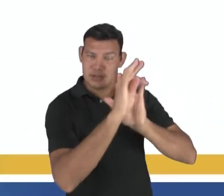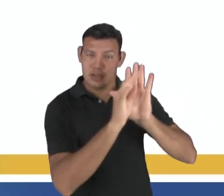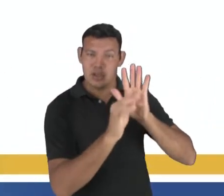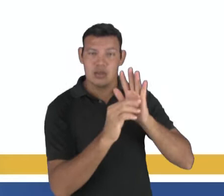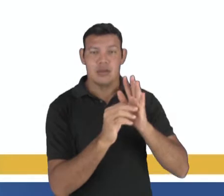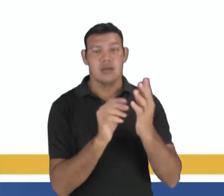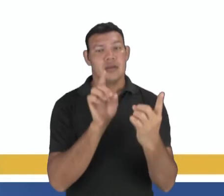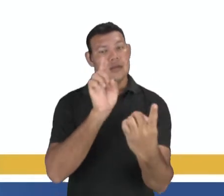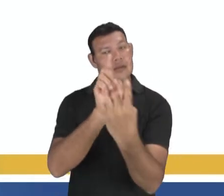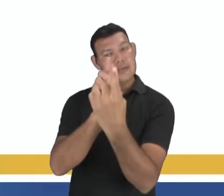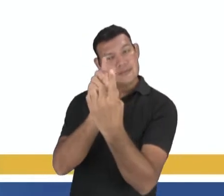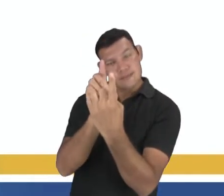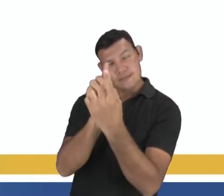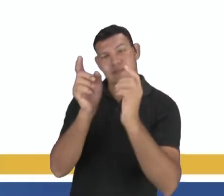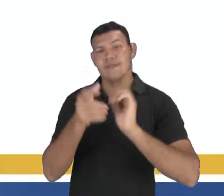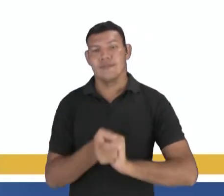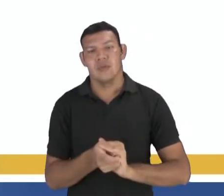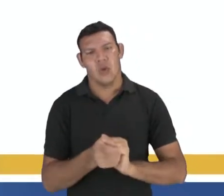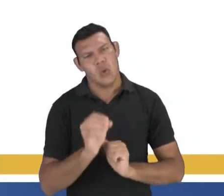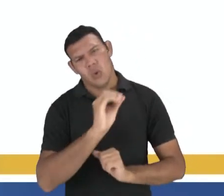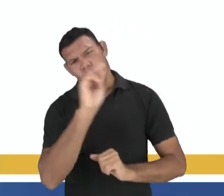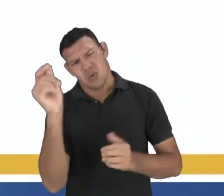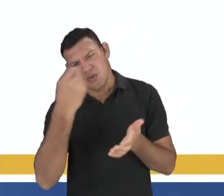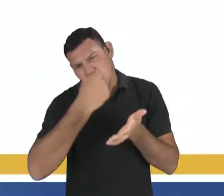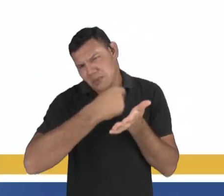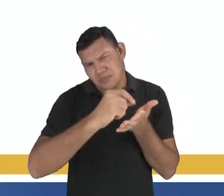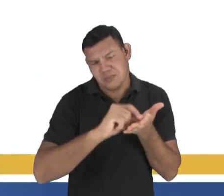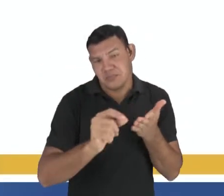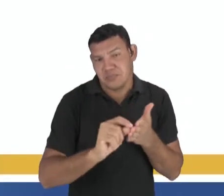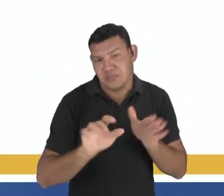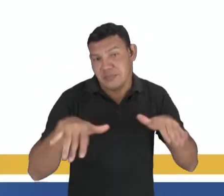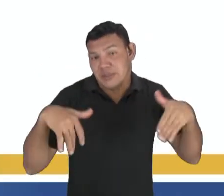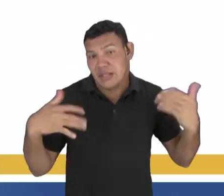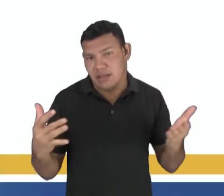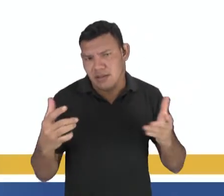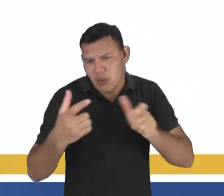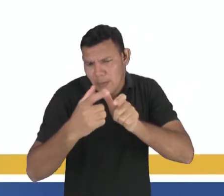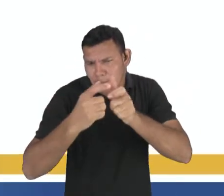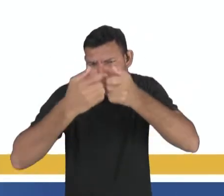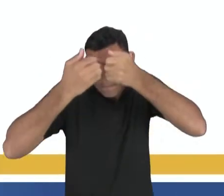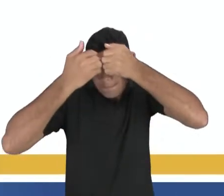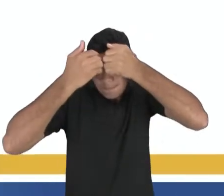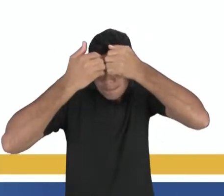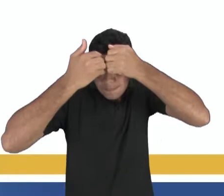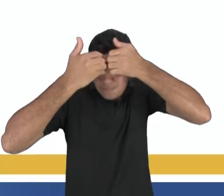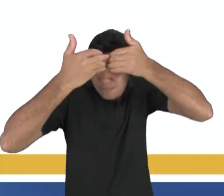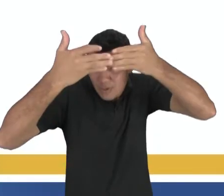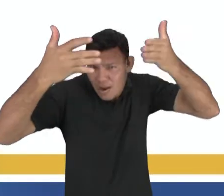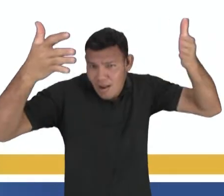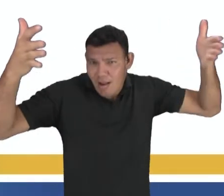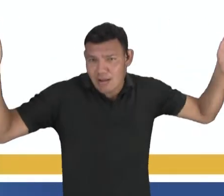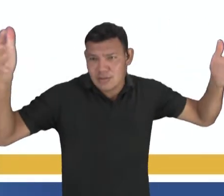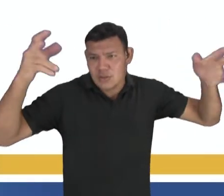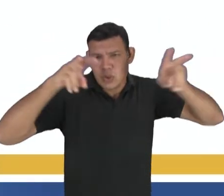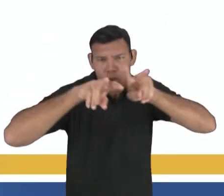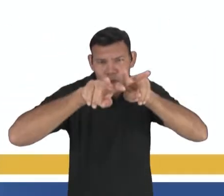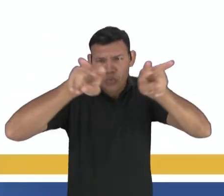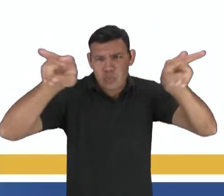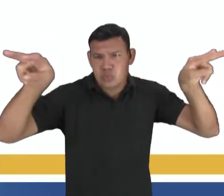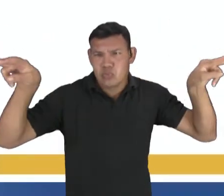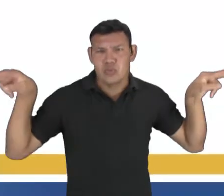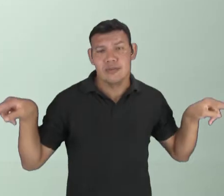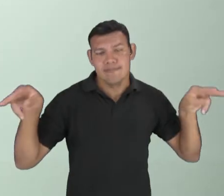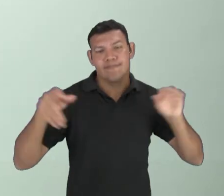na oralidade ou na parte escrita, enfim, expandir a nossa mente para o que está ao nosso